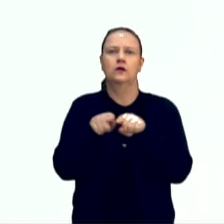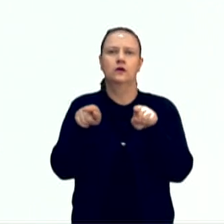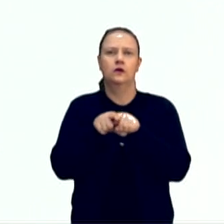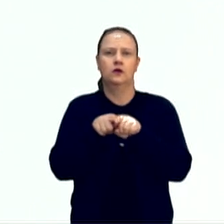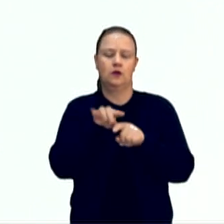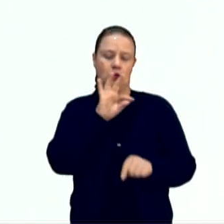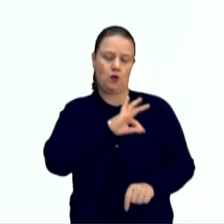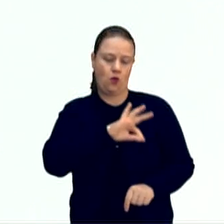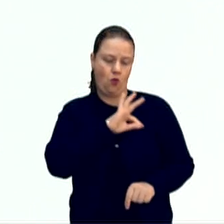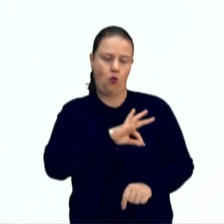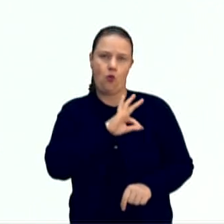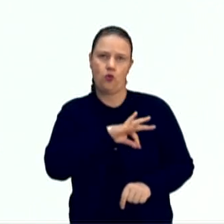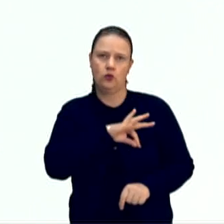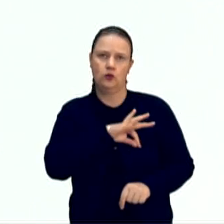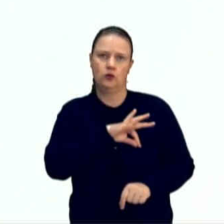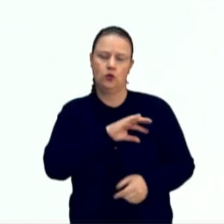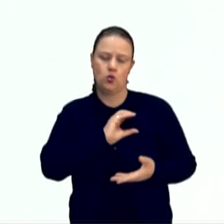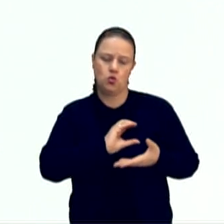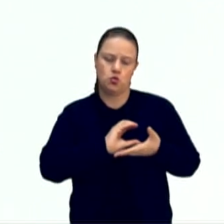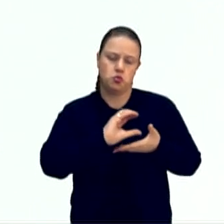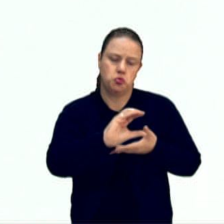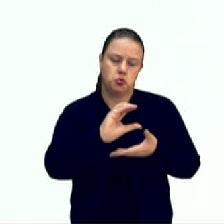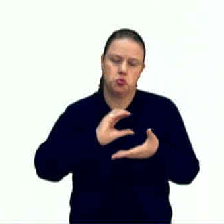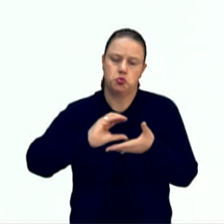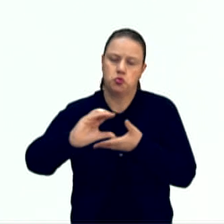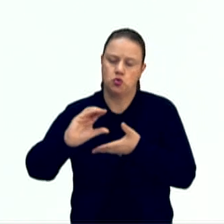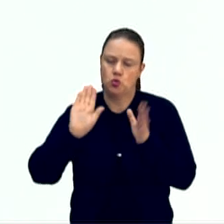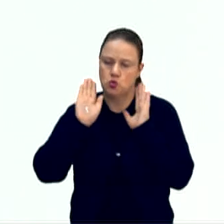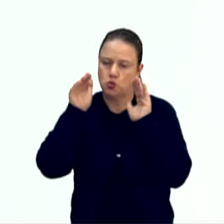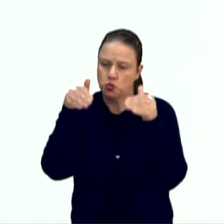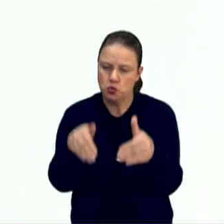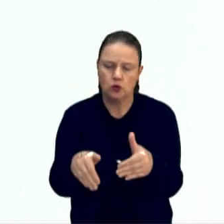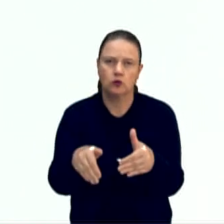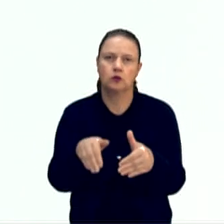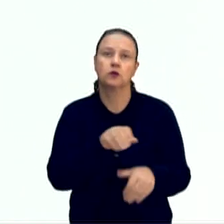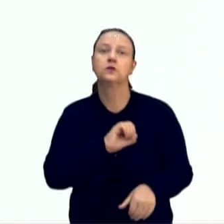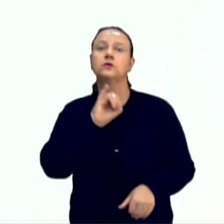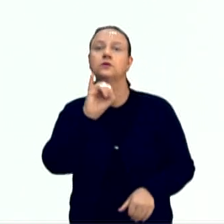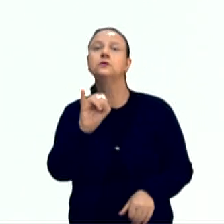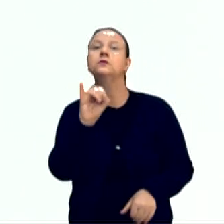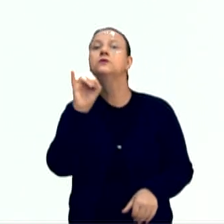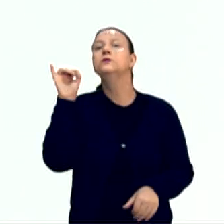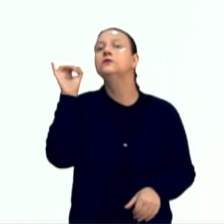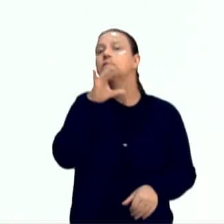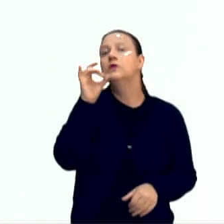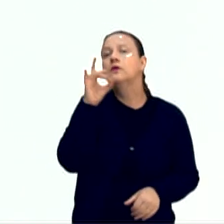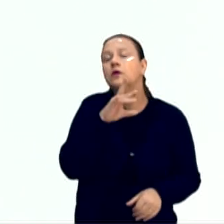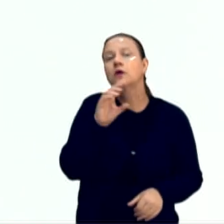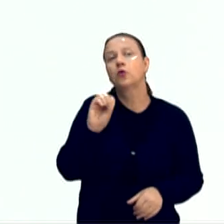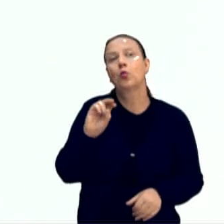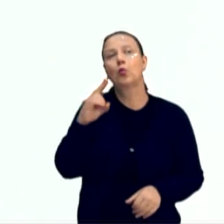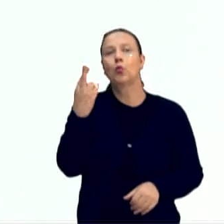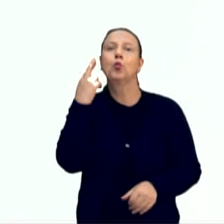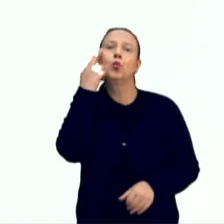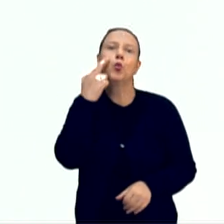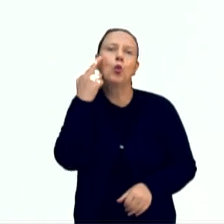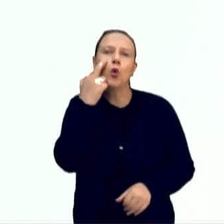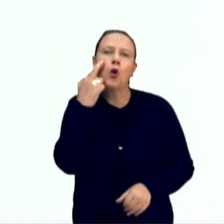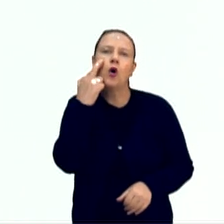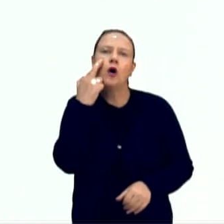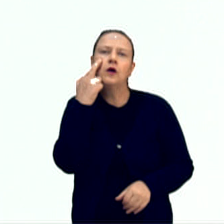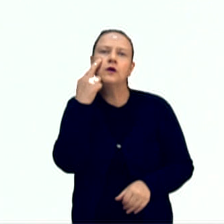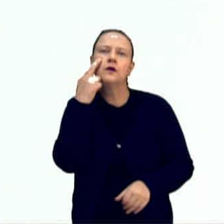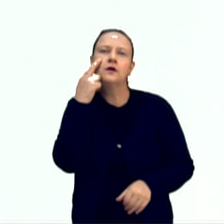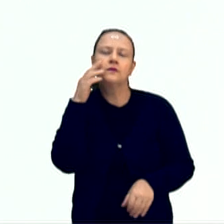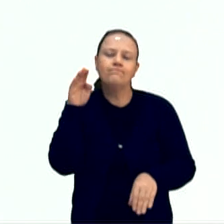da renda muito grande. E quanto mais para o verde, para o rosa, é menor essa concentração.